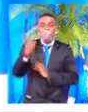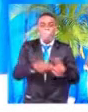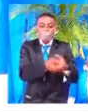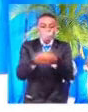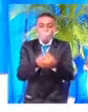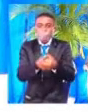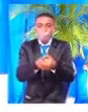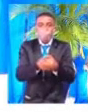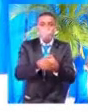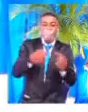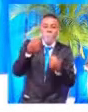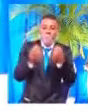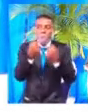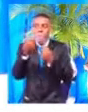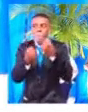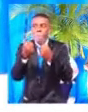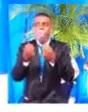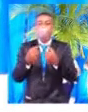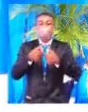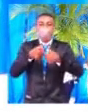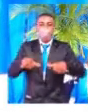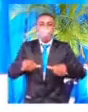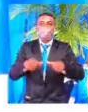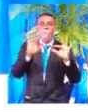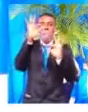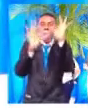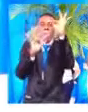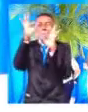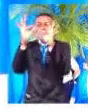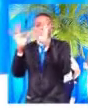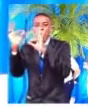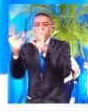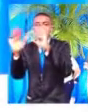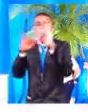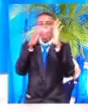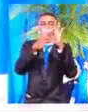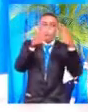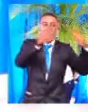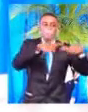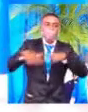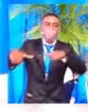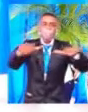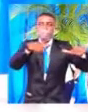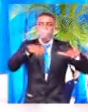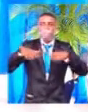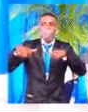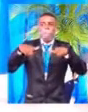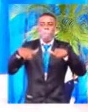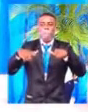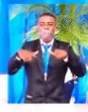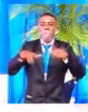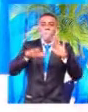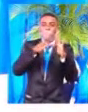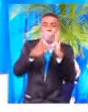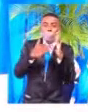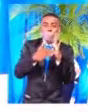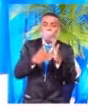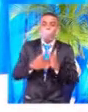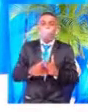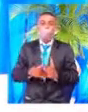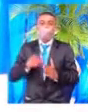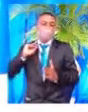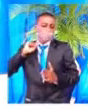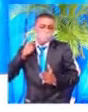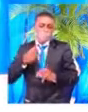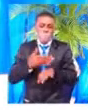Reis, dedicou-se aqui a organizar esse espaço, a deixar esse espaço brilhante e maravilhoso